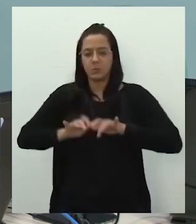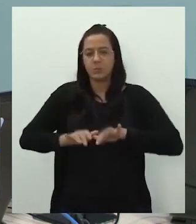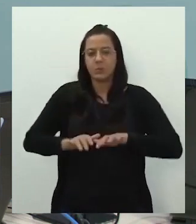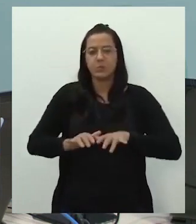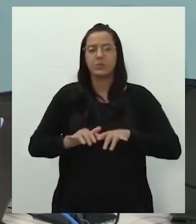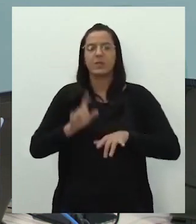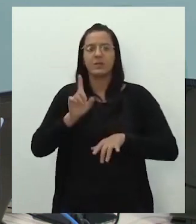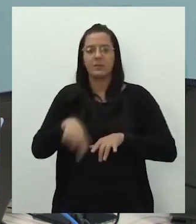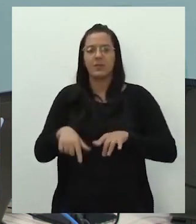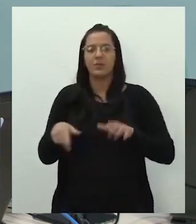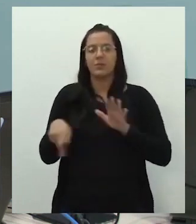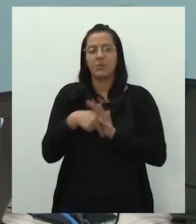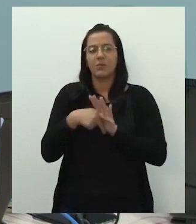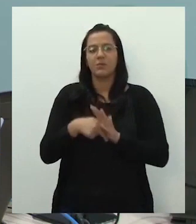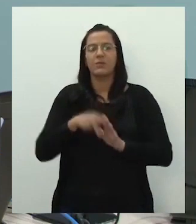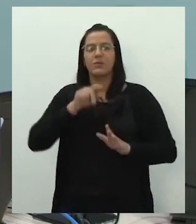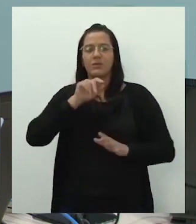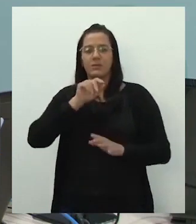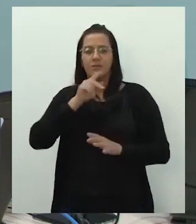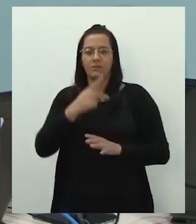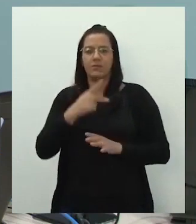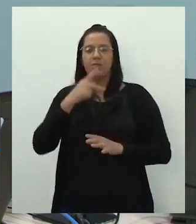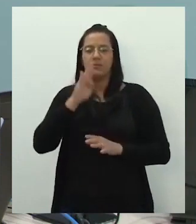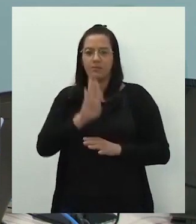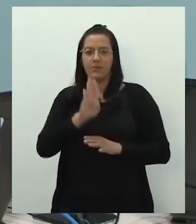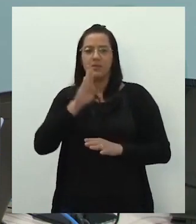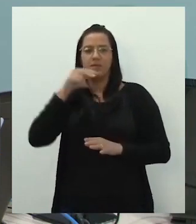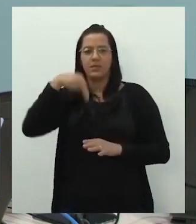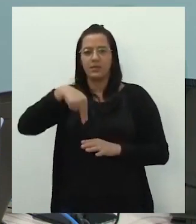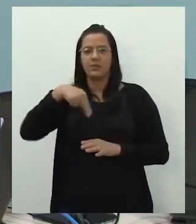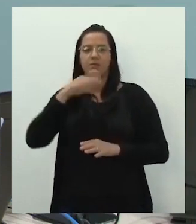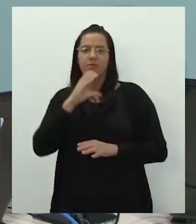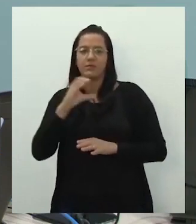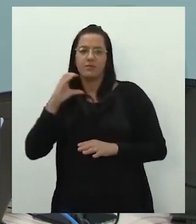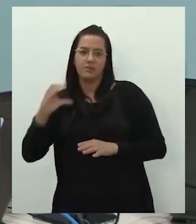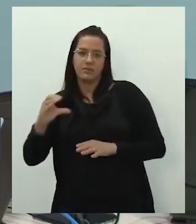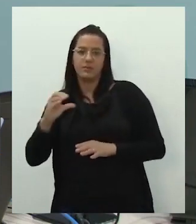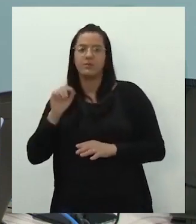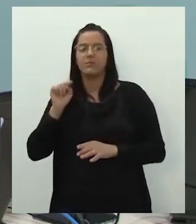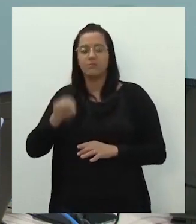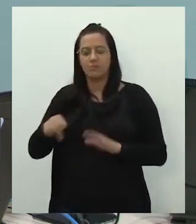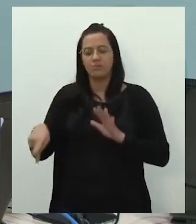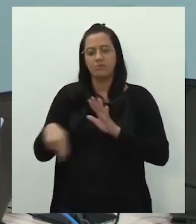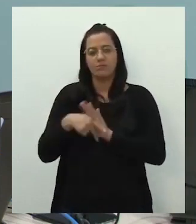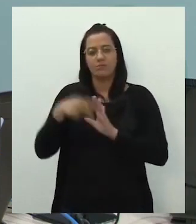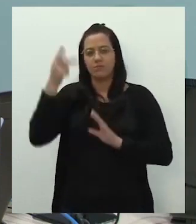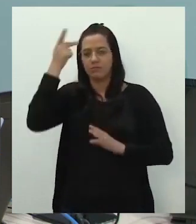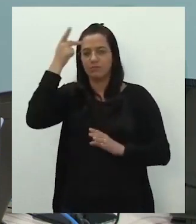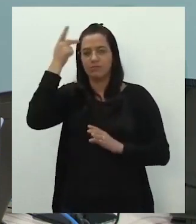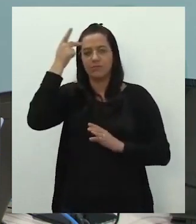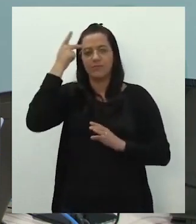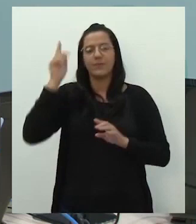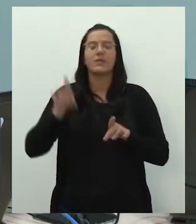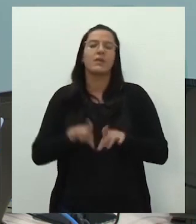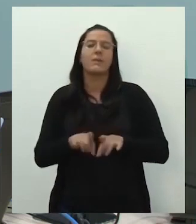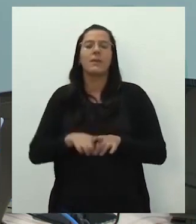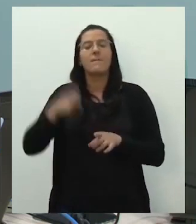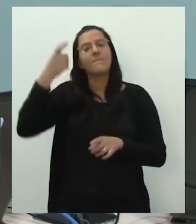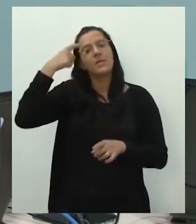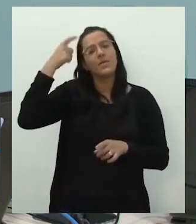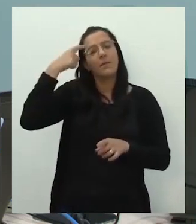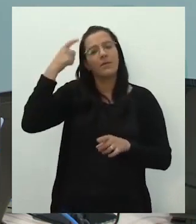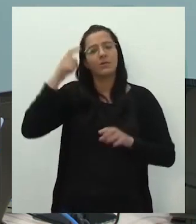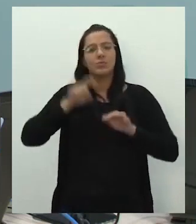pela BNCC, reiterada no currículo paulista na perspectiva do aprimoramento do pensamento